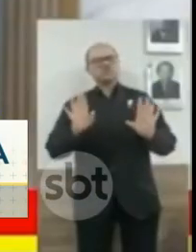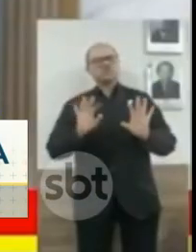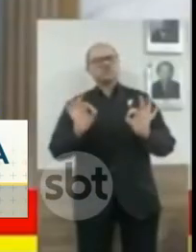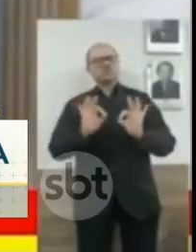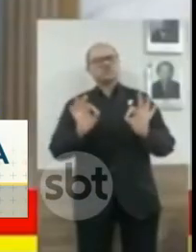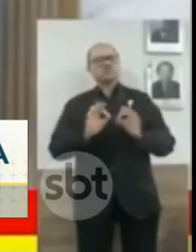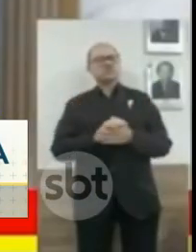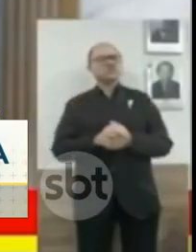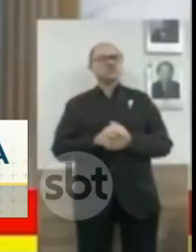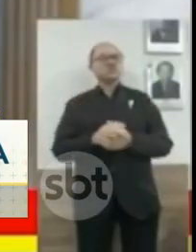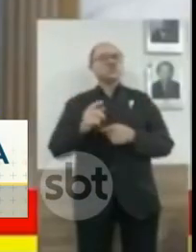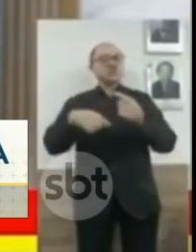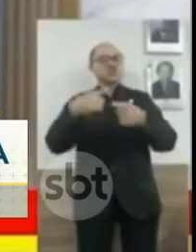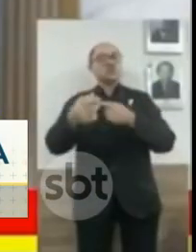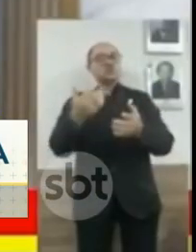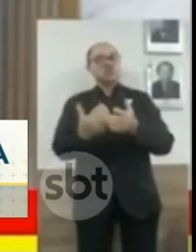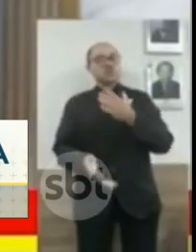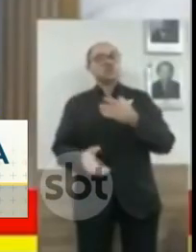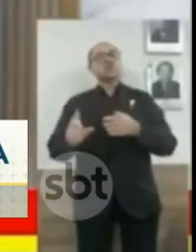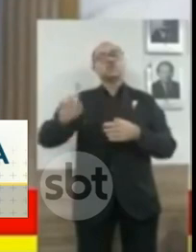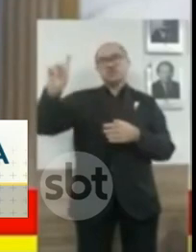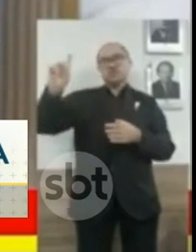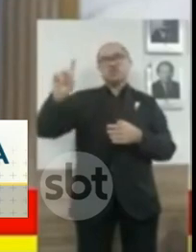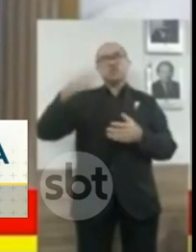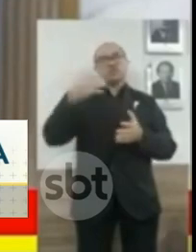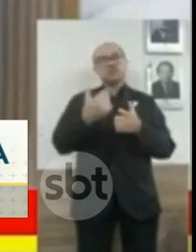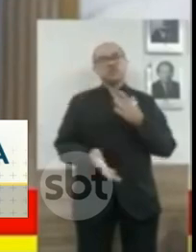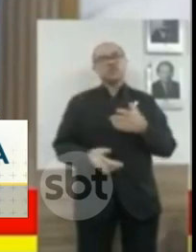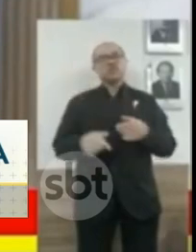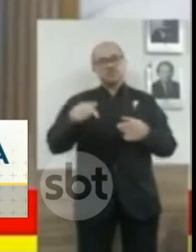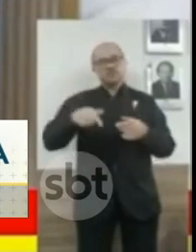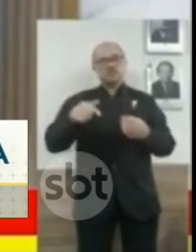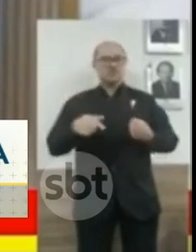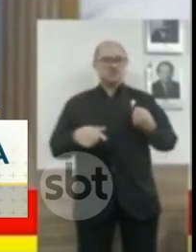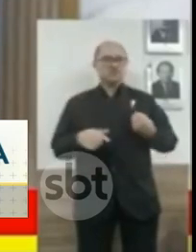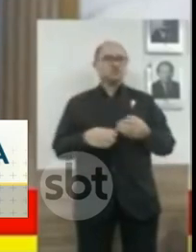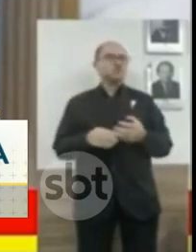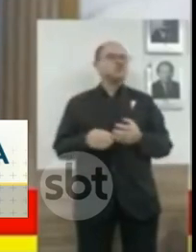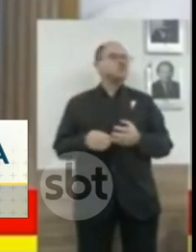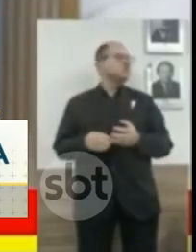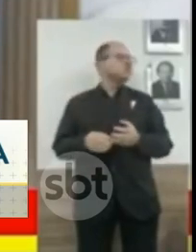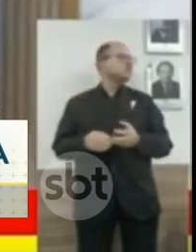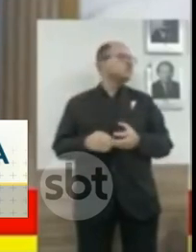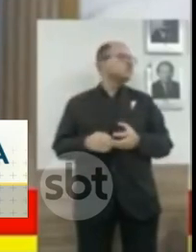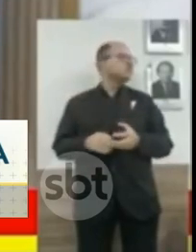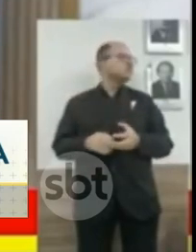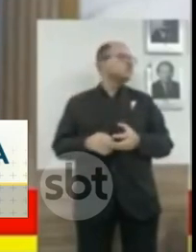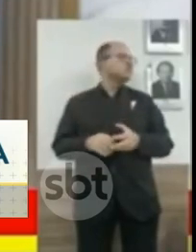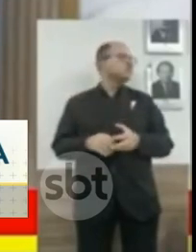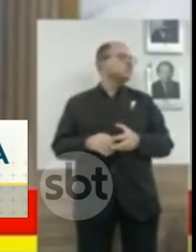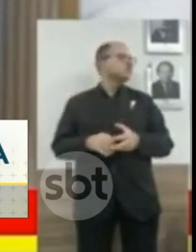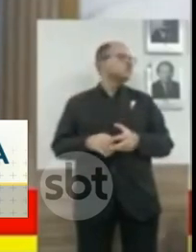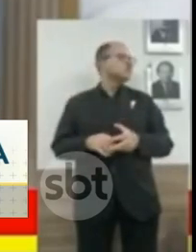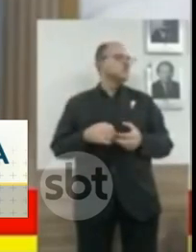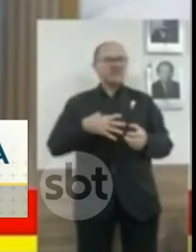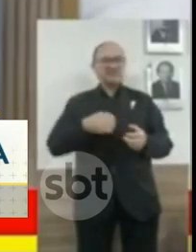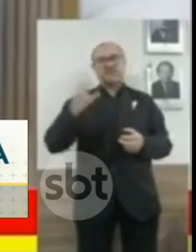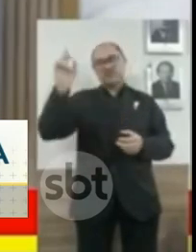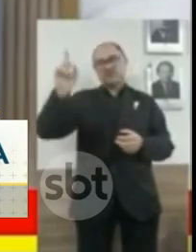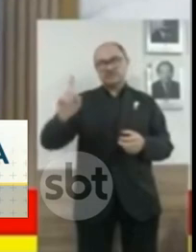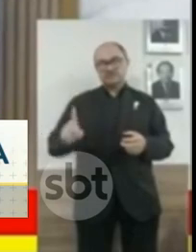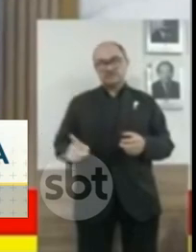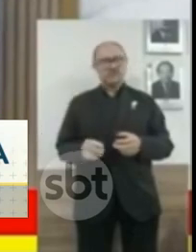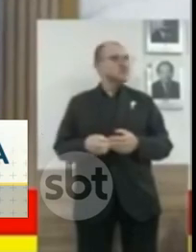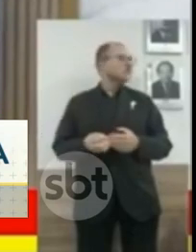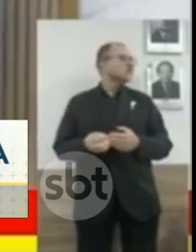do PTB, lá de Arco Verde, que fica no sertão do estado. Ela disse que uma servidora tinha um filho